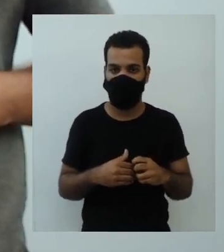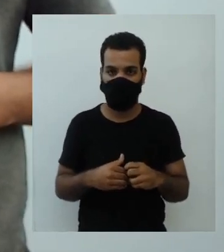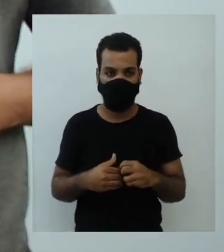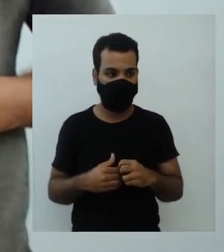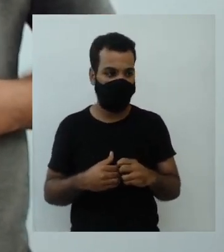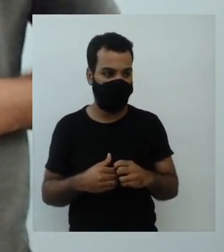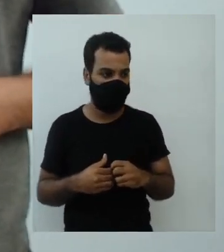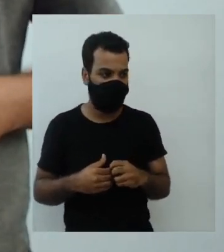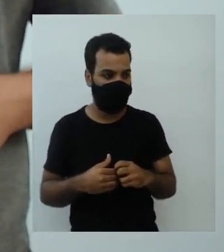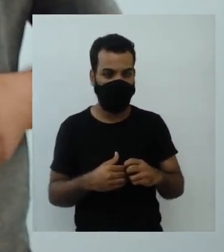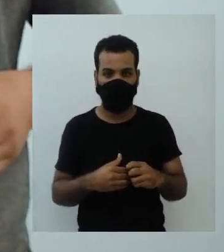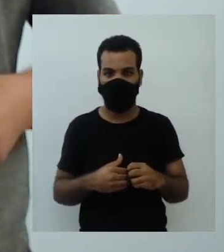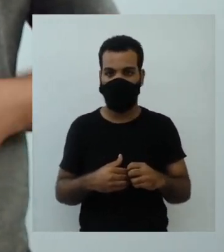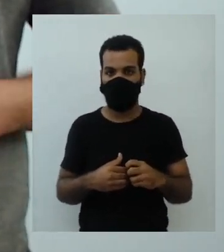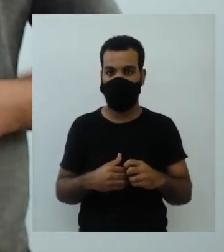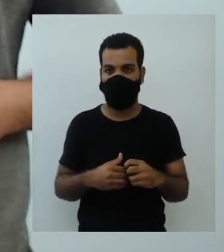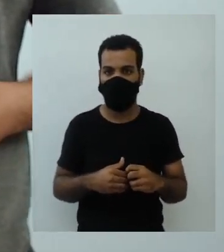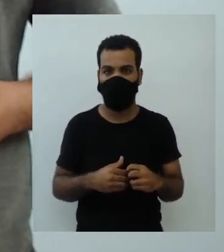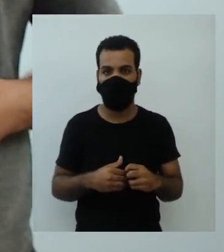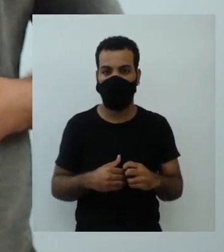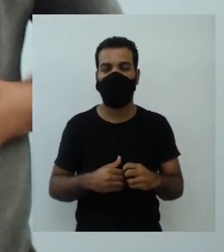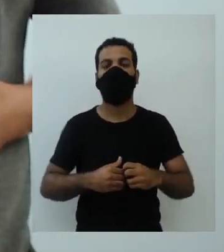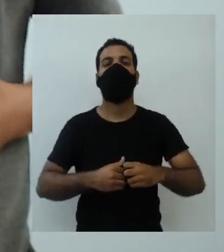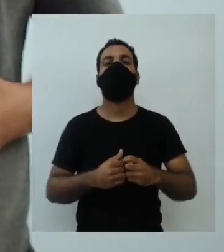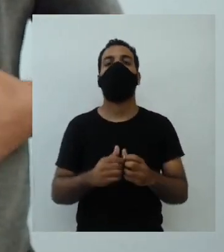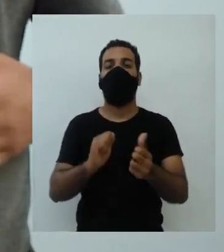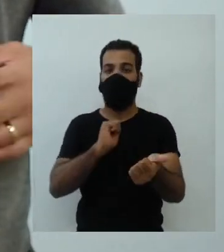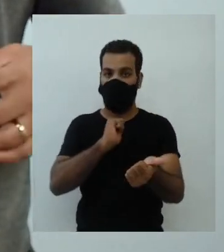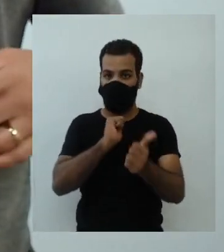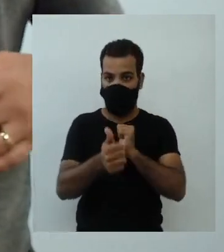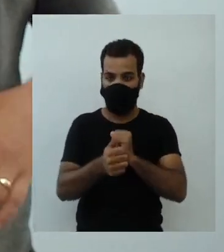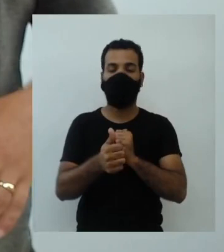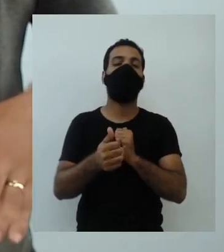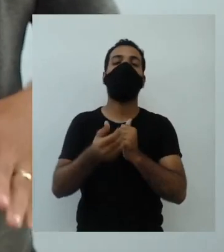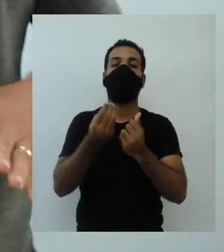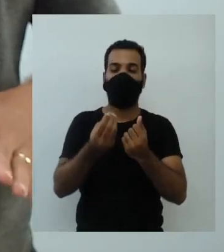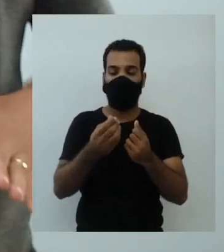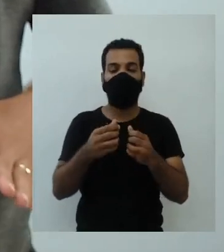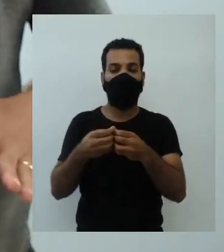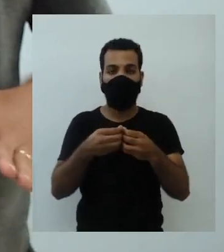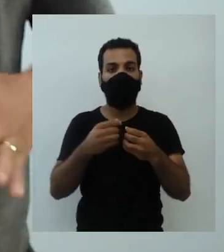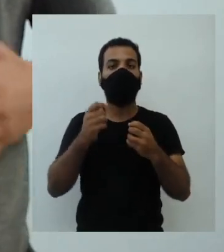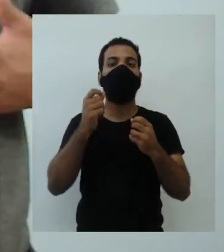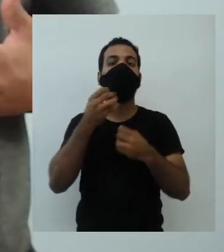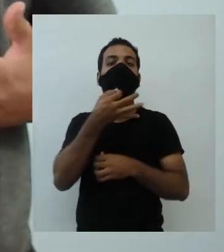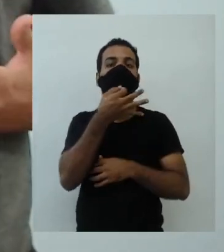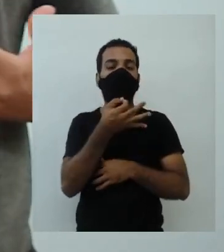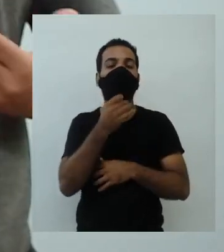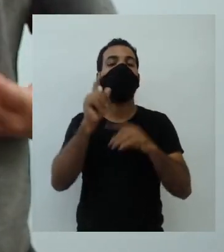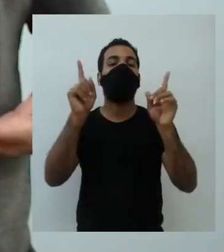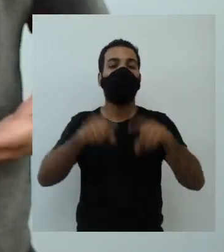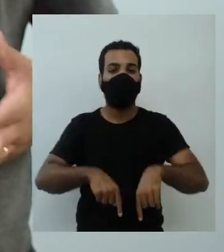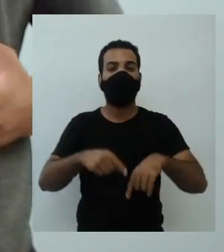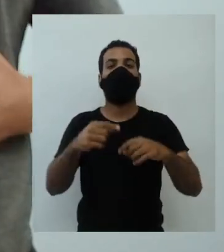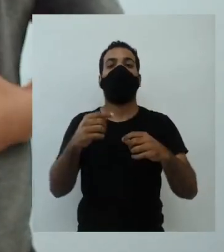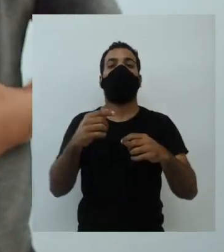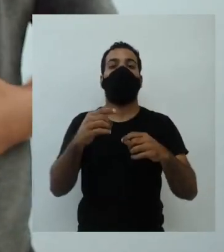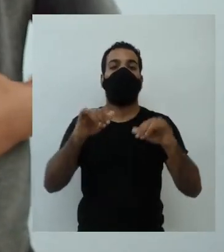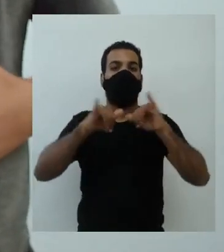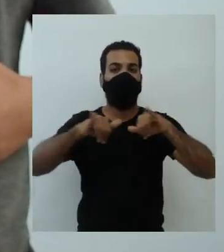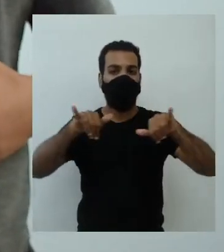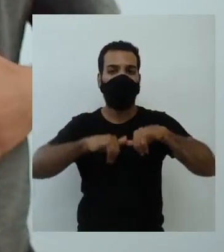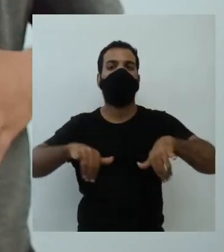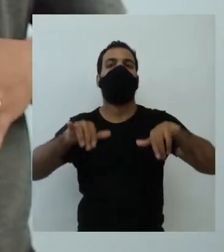vai estudar são os esportes coletivos e analisando de uma forma crítica a influência da mídia e do